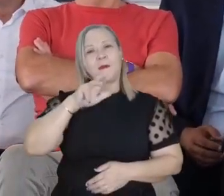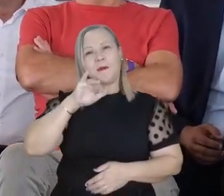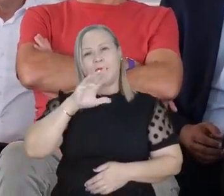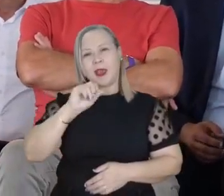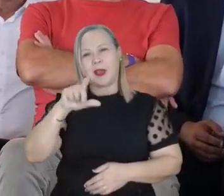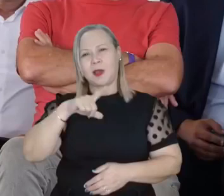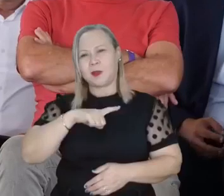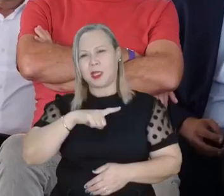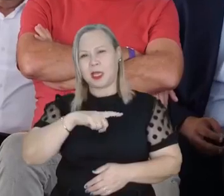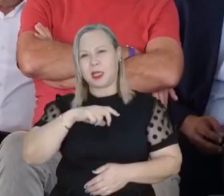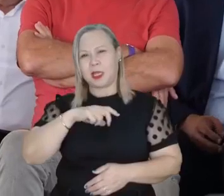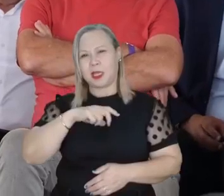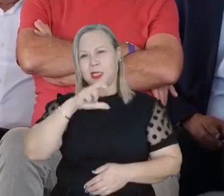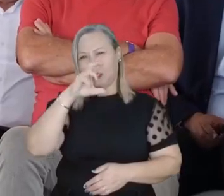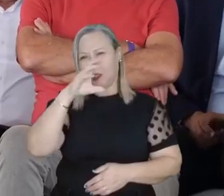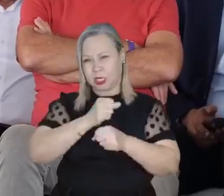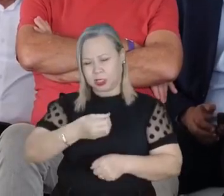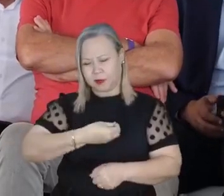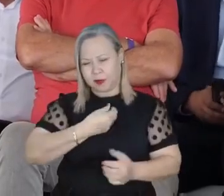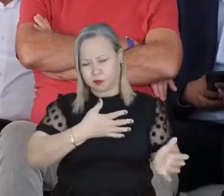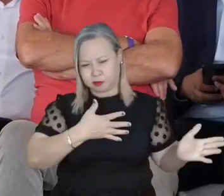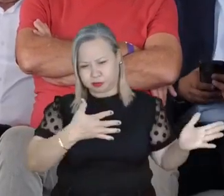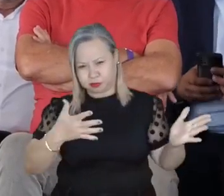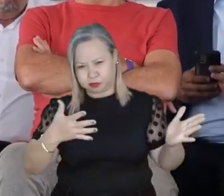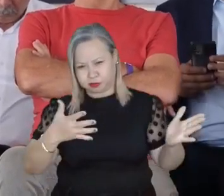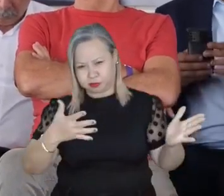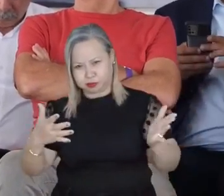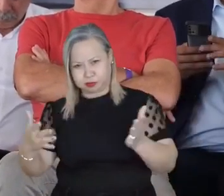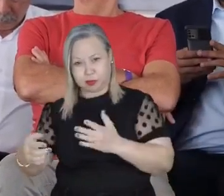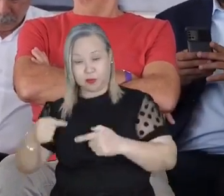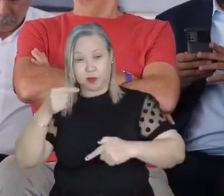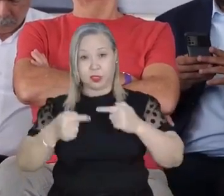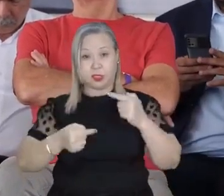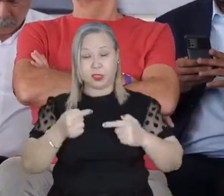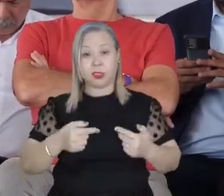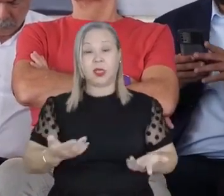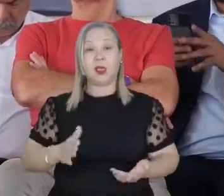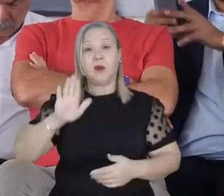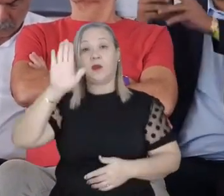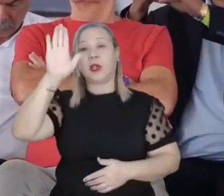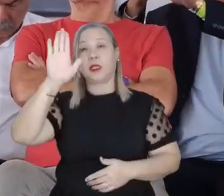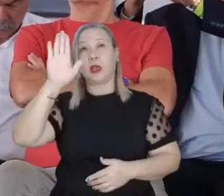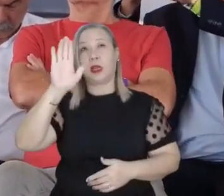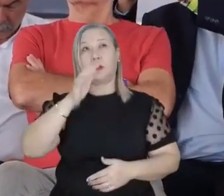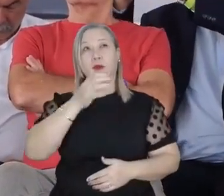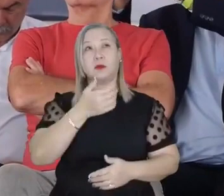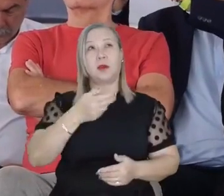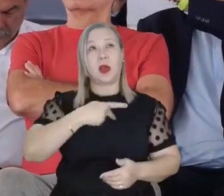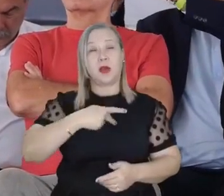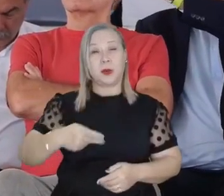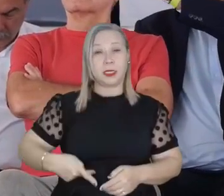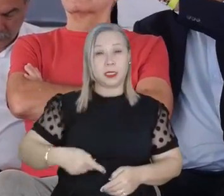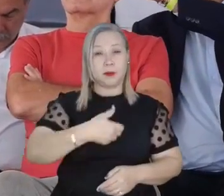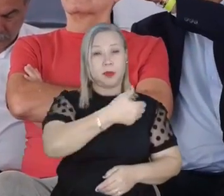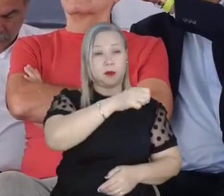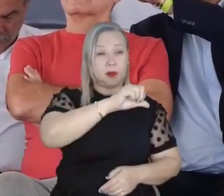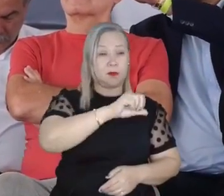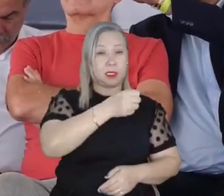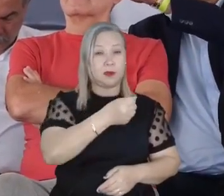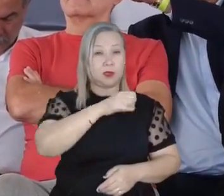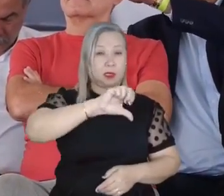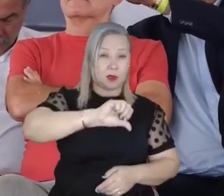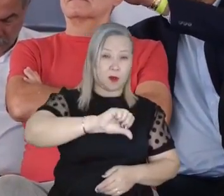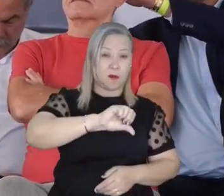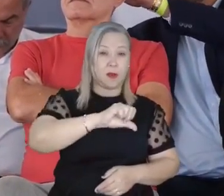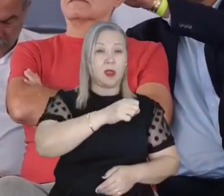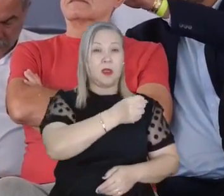política. Eu fui candidato a presidente em 89, 94, 98, perdi 3. Aí